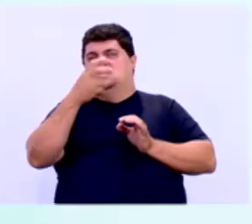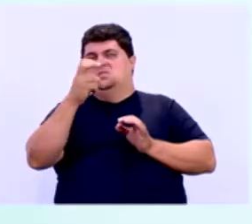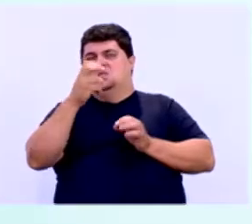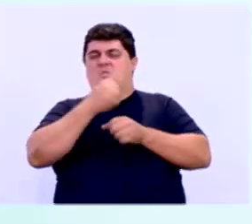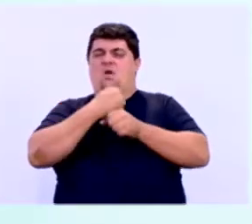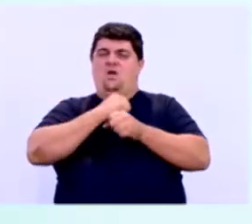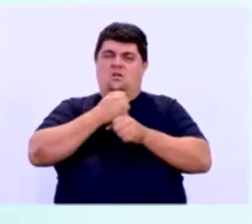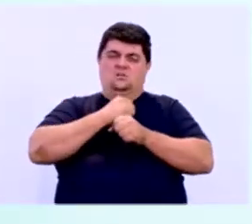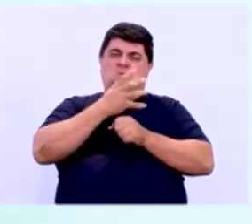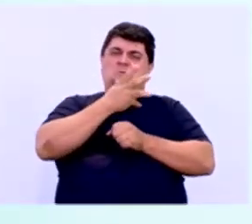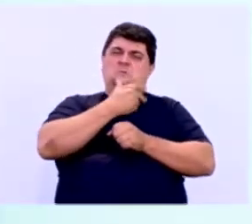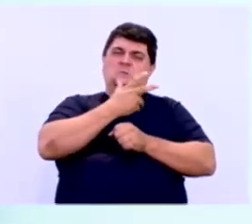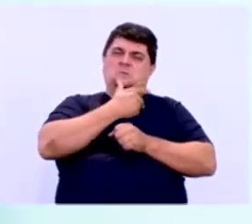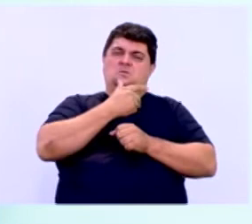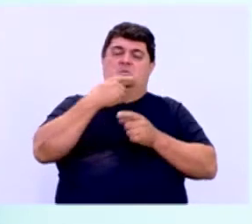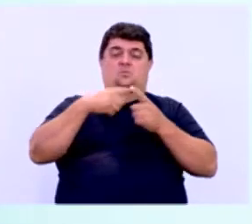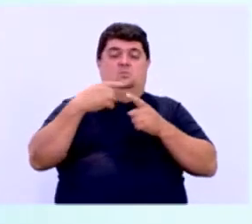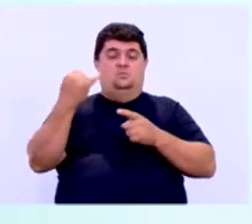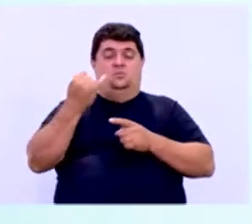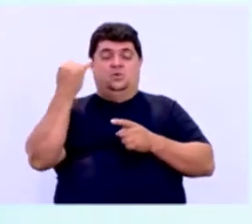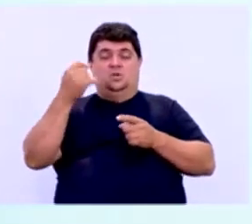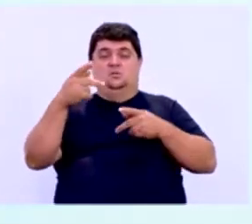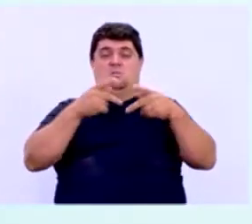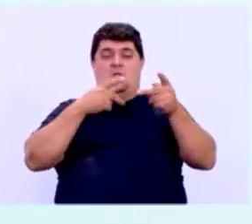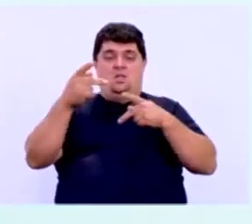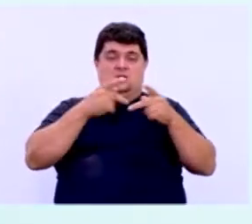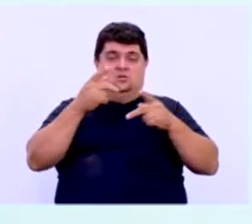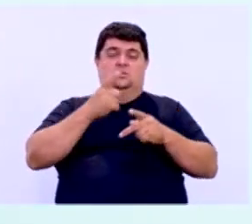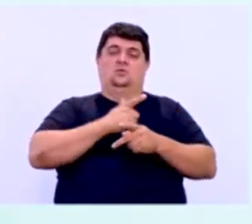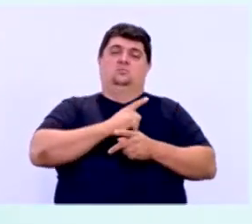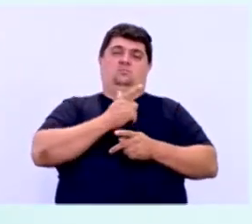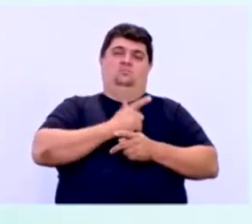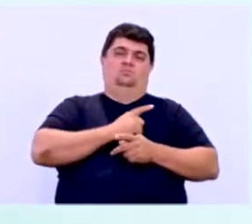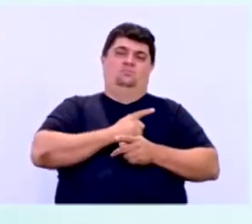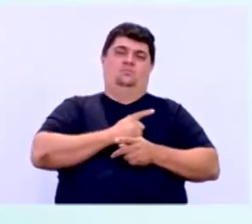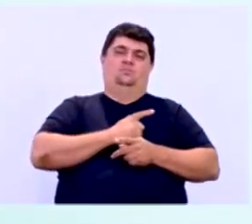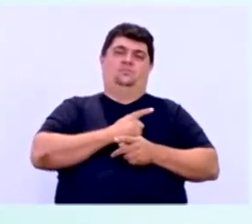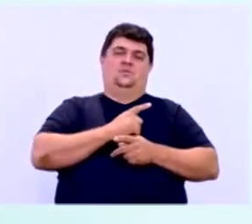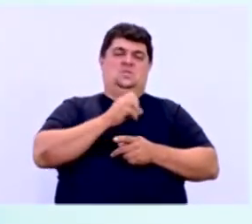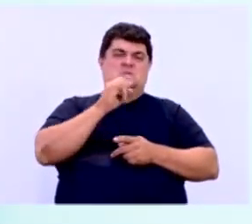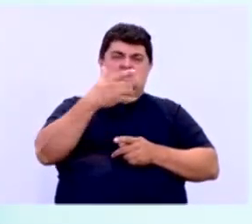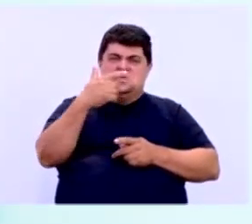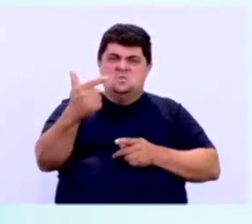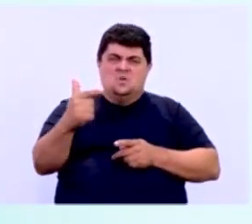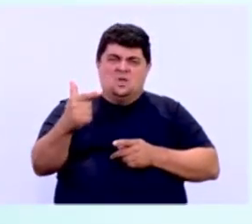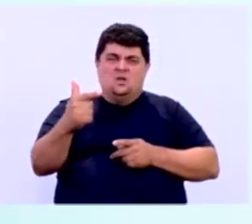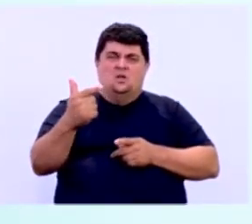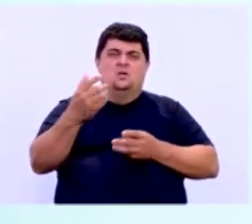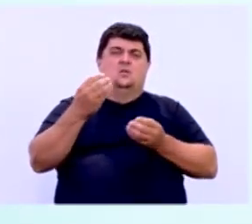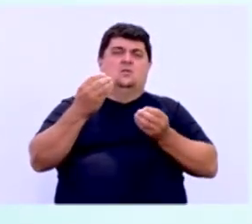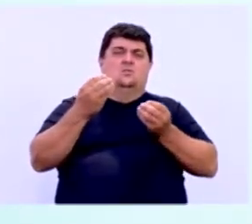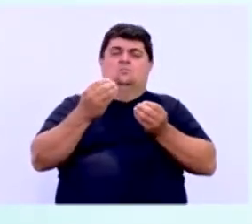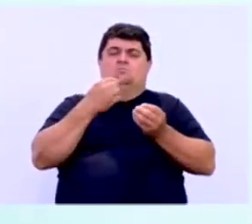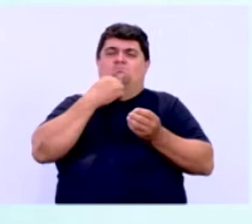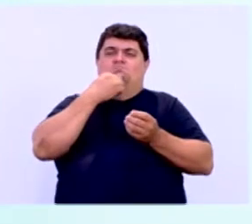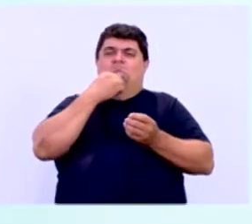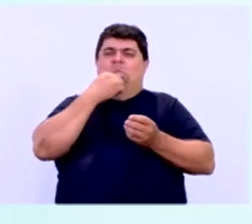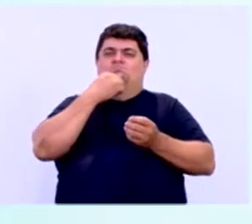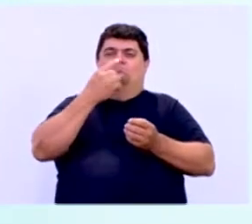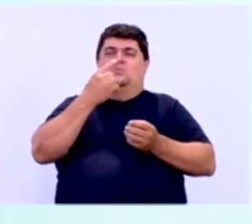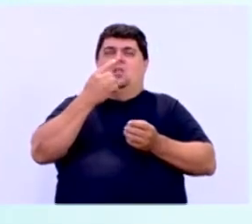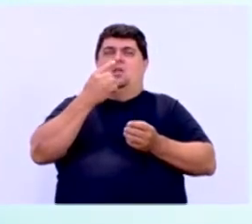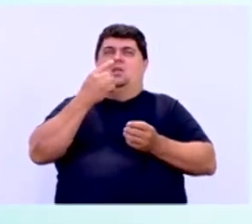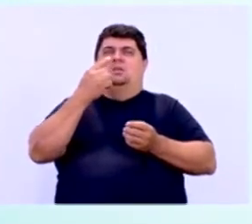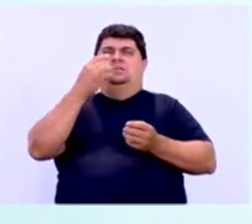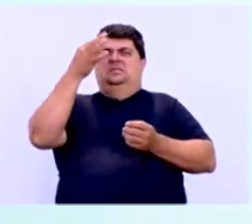isso que tem que haver planejamento financeiro. Se não houver planejamento financeiro, nada me garante de que